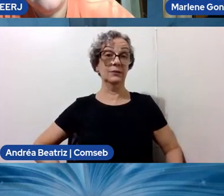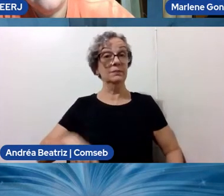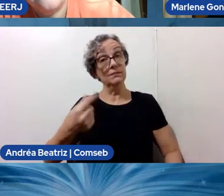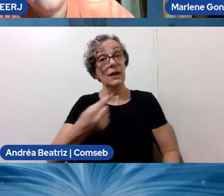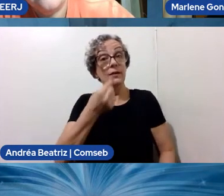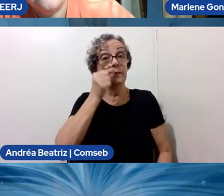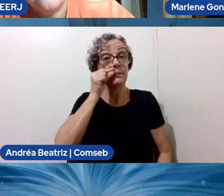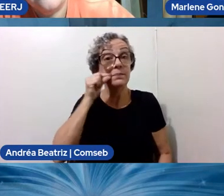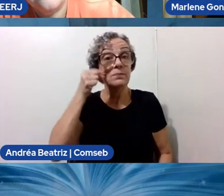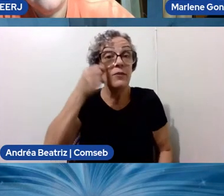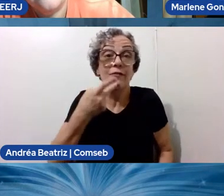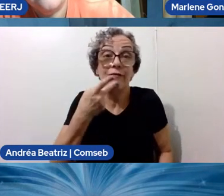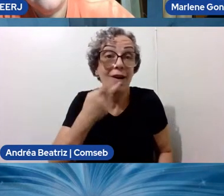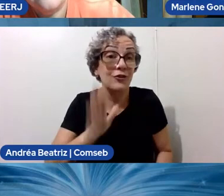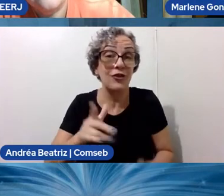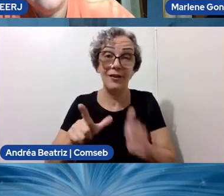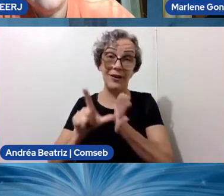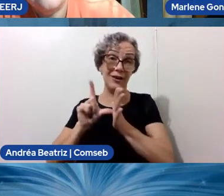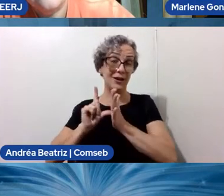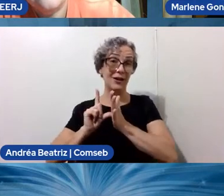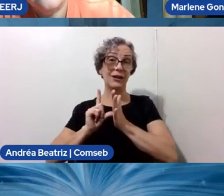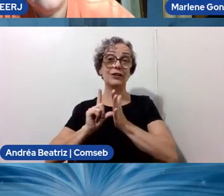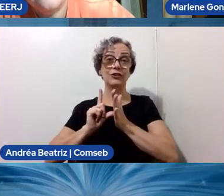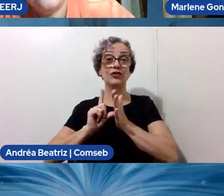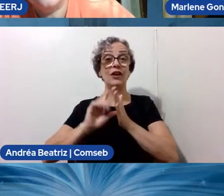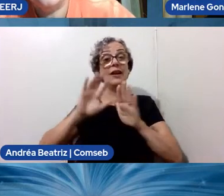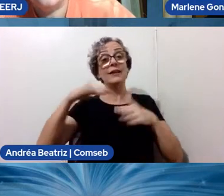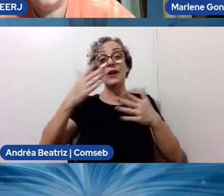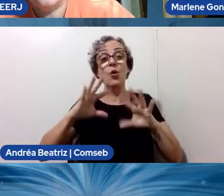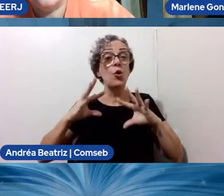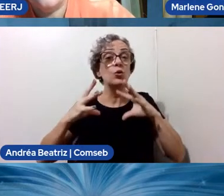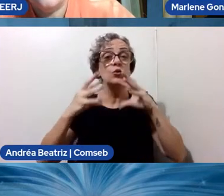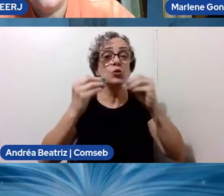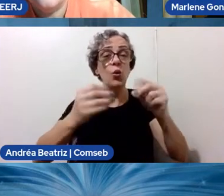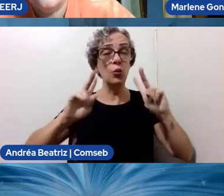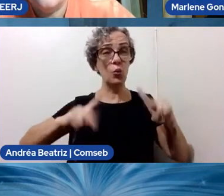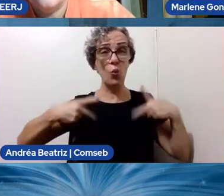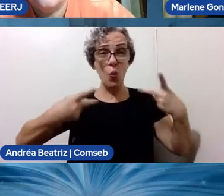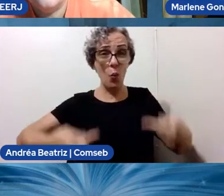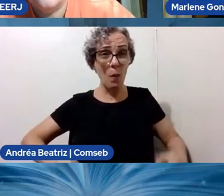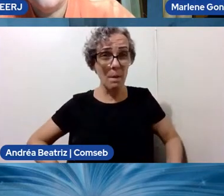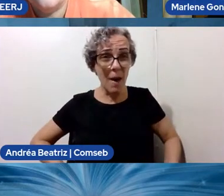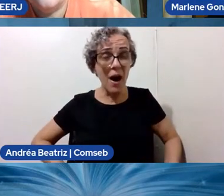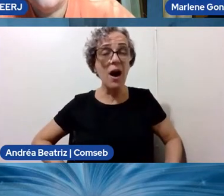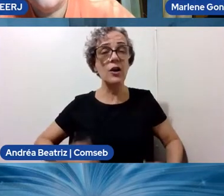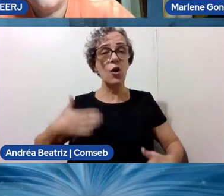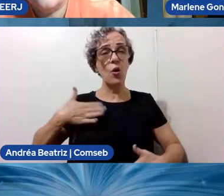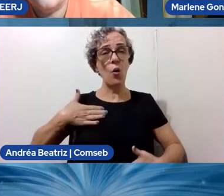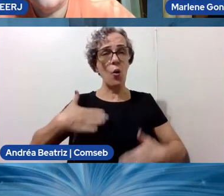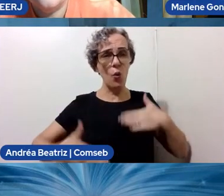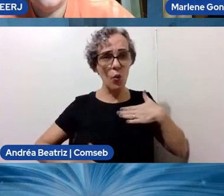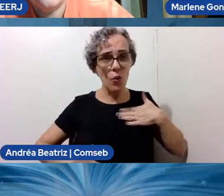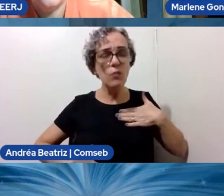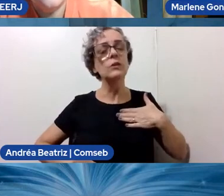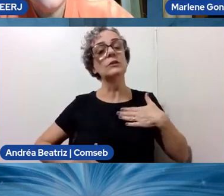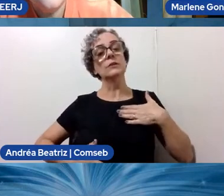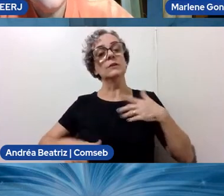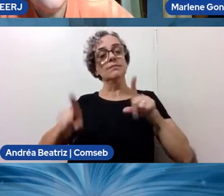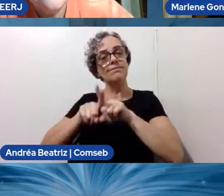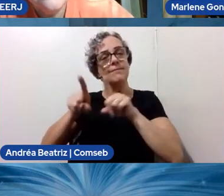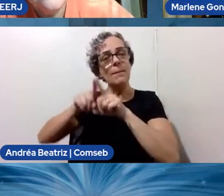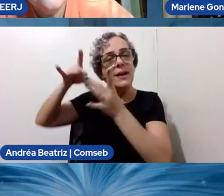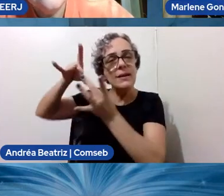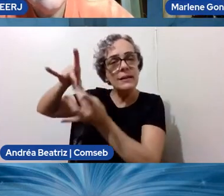evolução filogenética, que todo ser humano, tanto orgânico quanto espiritualmente, tem que